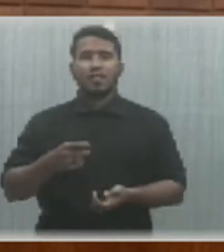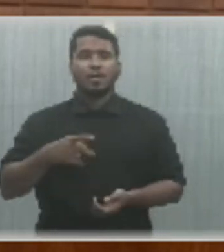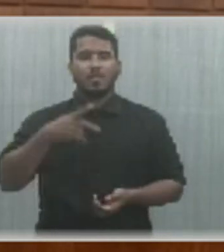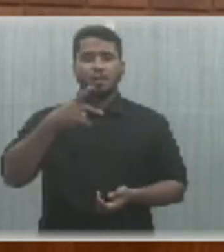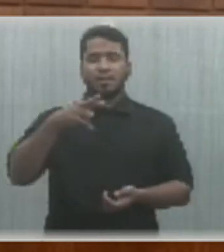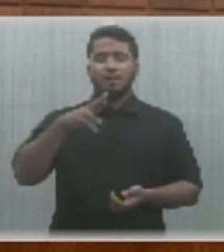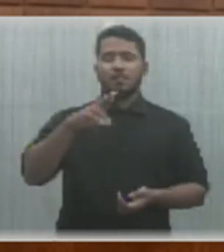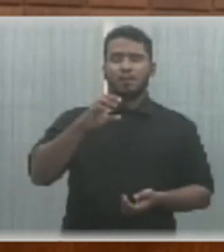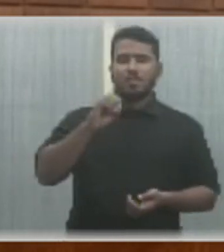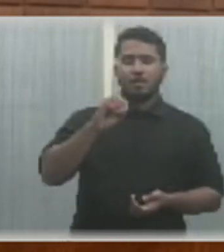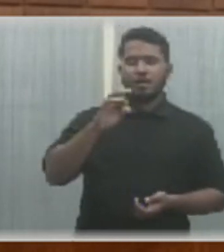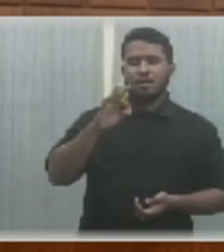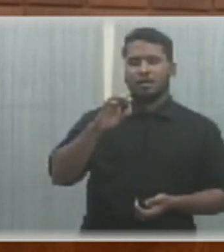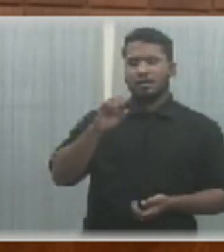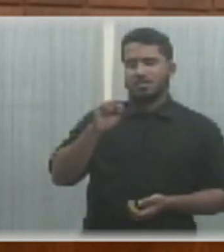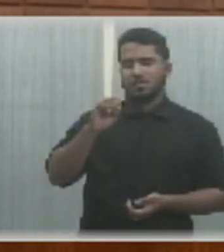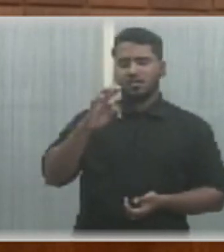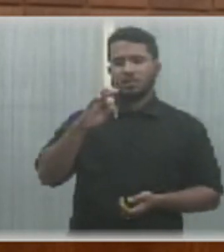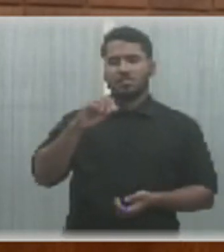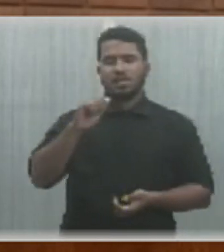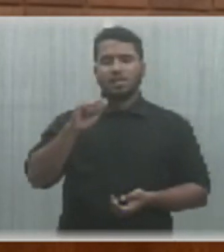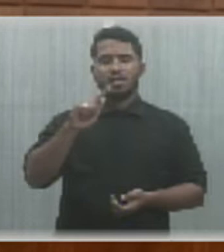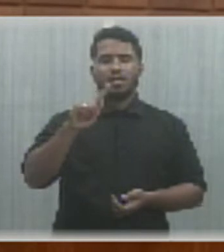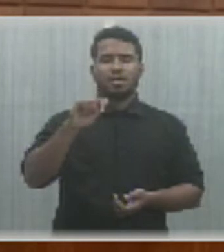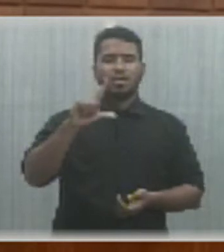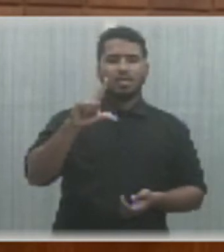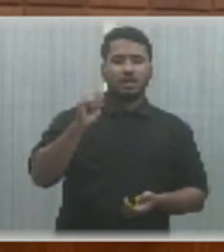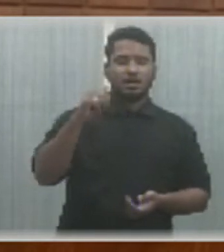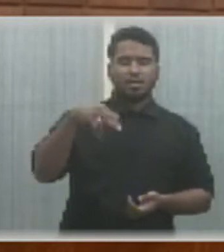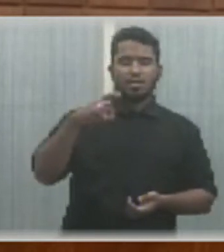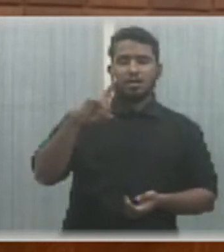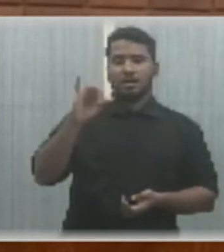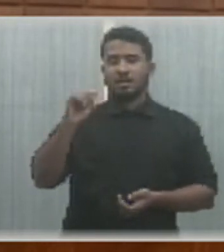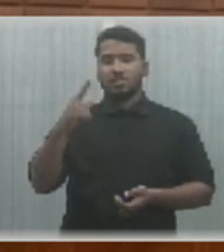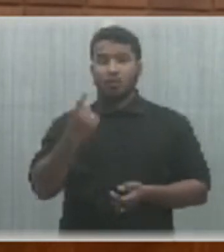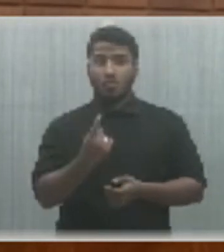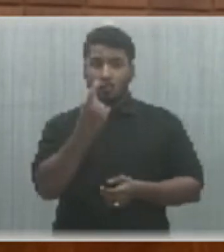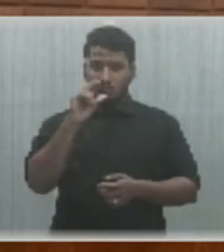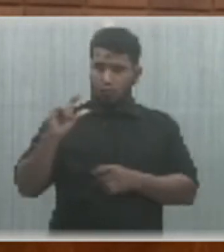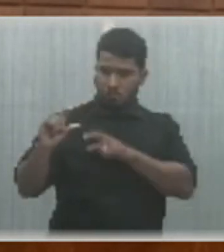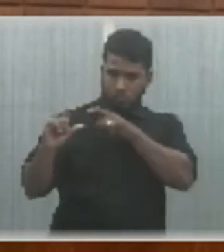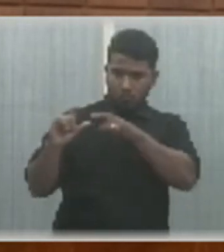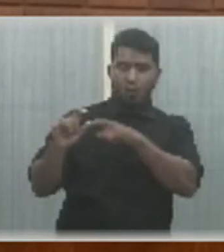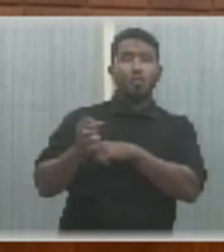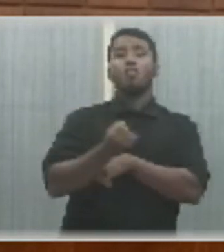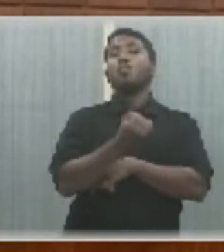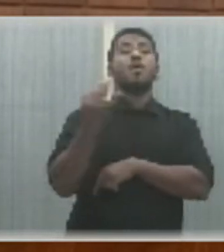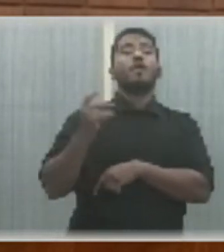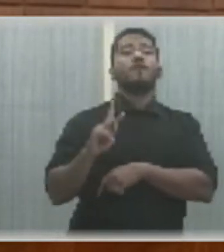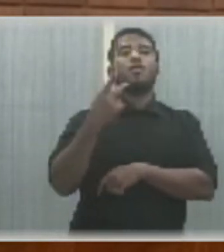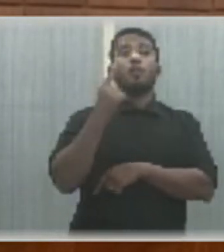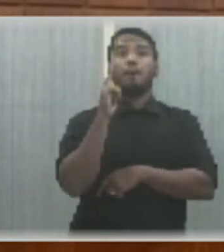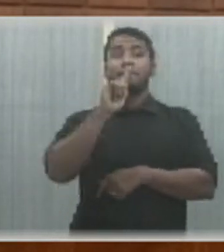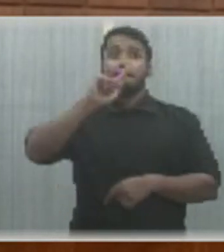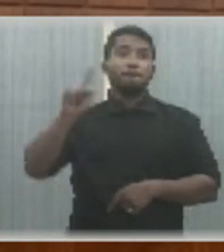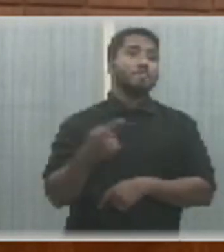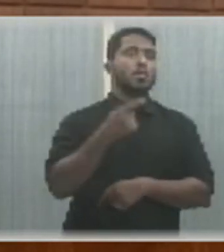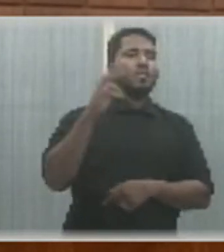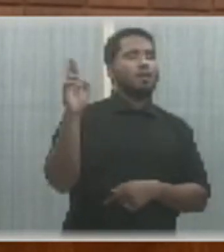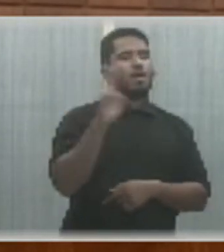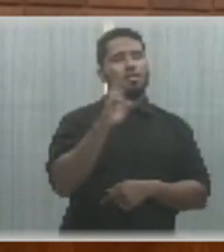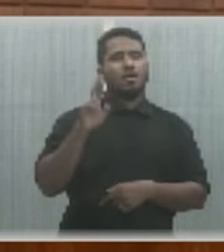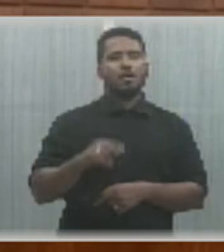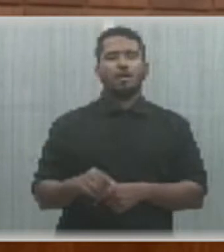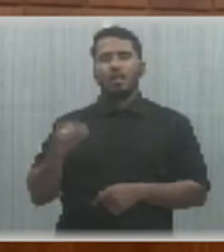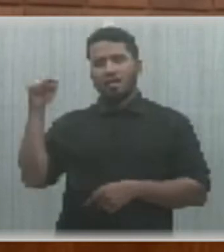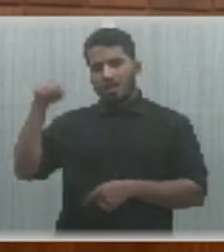prostaglandina, um medicamento que o valor de uma ampola, deputado Lima, custa R$ 1.000. Então, eles